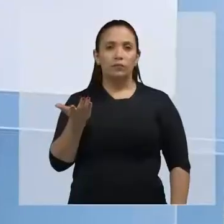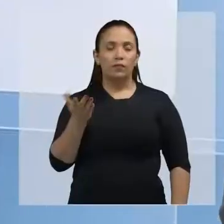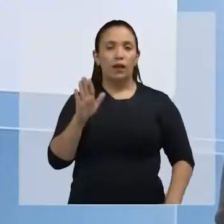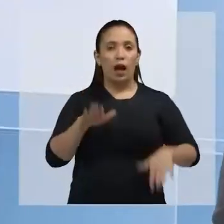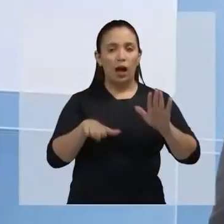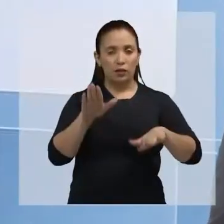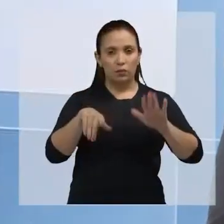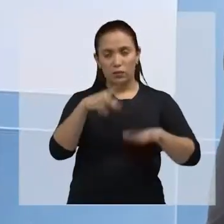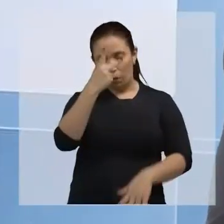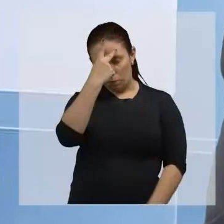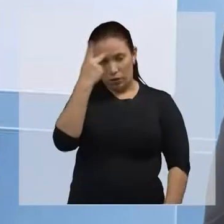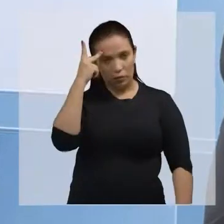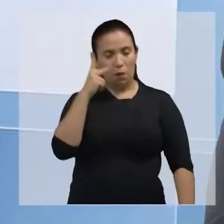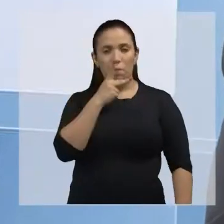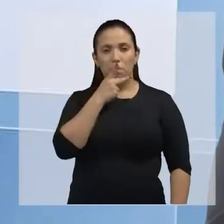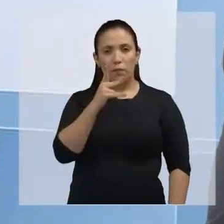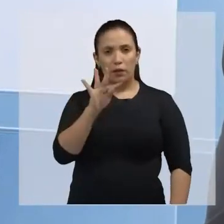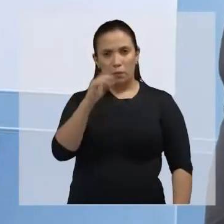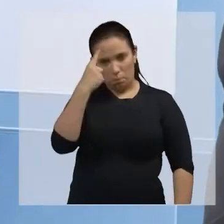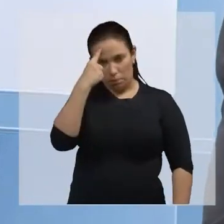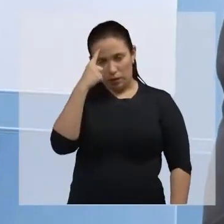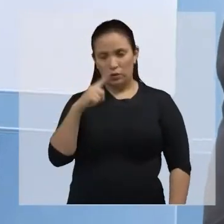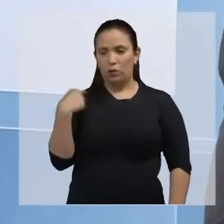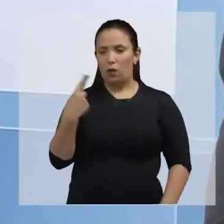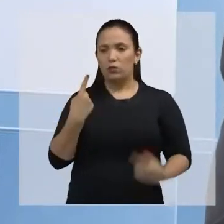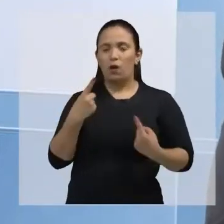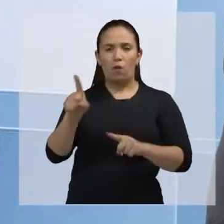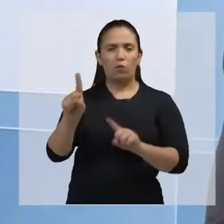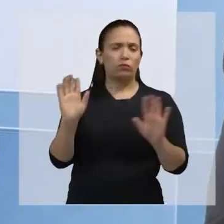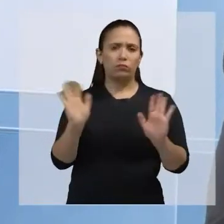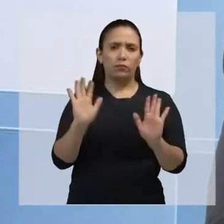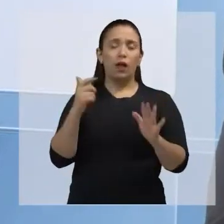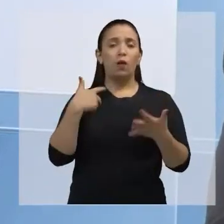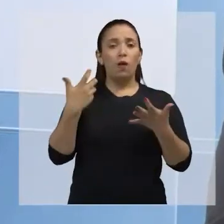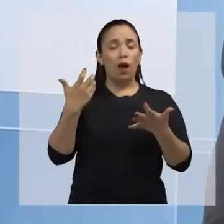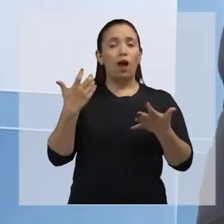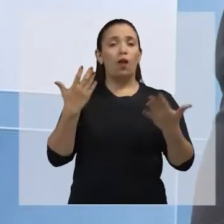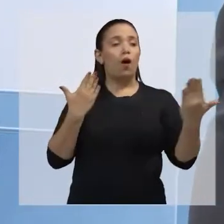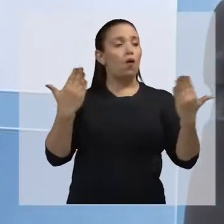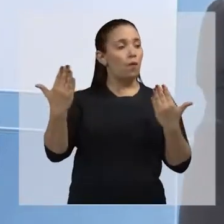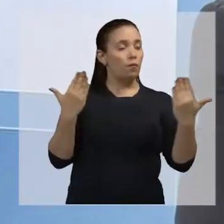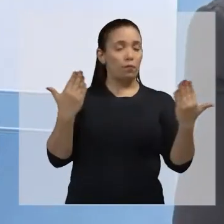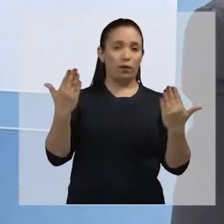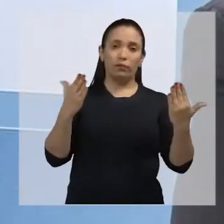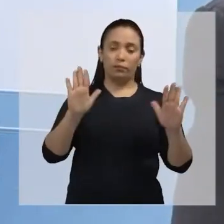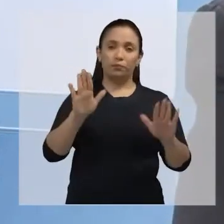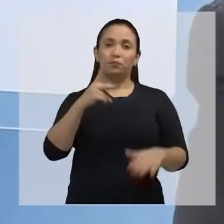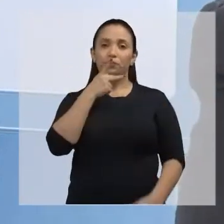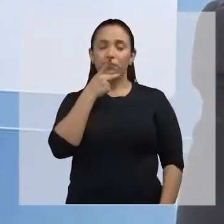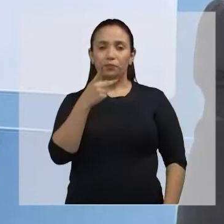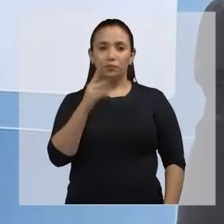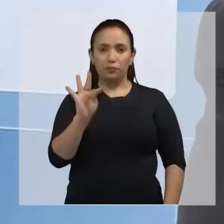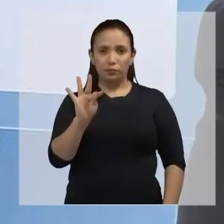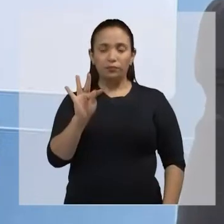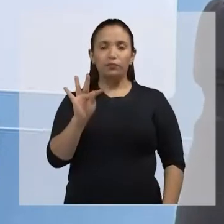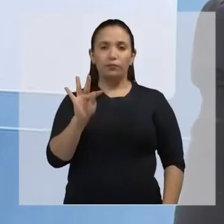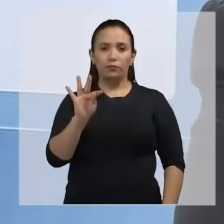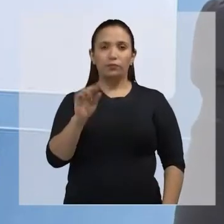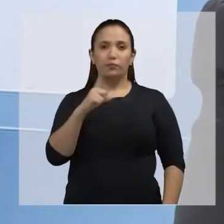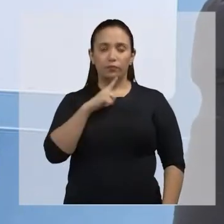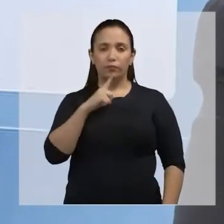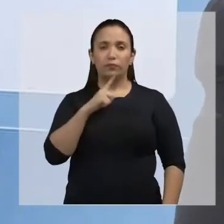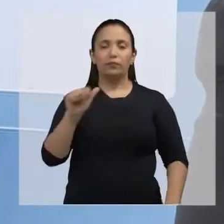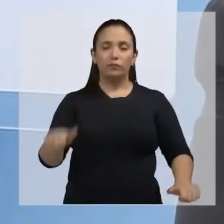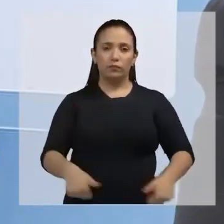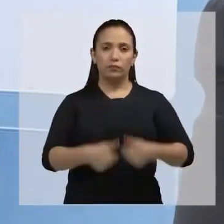do PT, uma pessoa do PT pode achar que a gente é contra. Eu quero fazer uma analogia. Primeiro que o PT foi o responsável direto pela redemocratização do